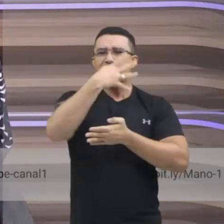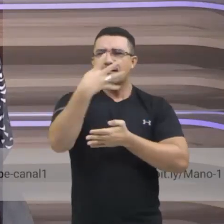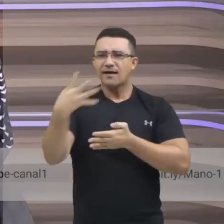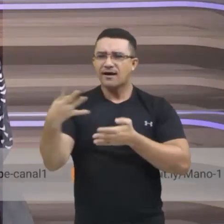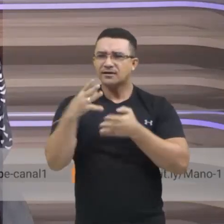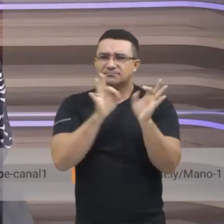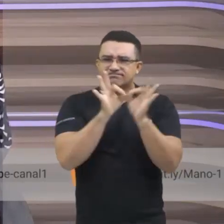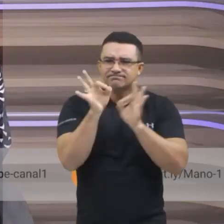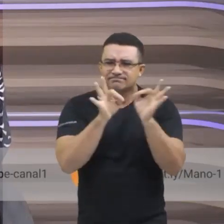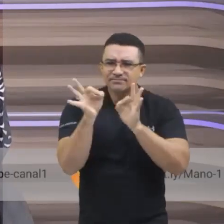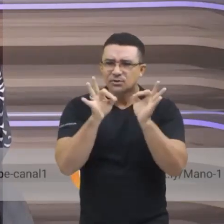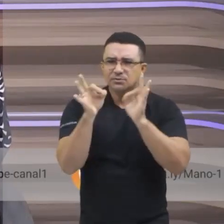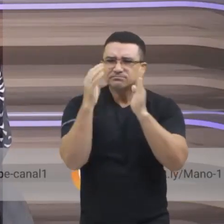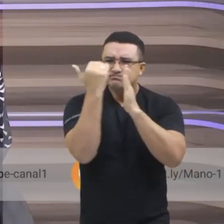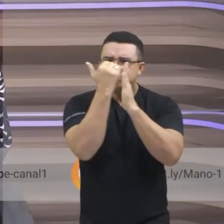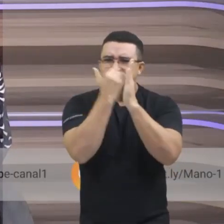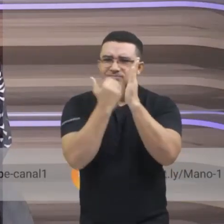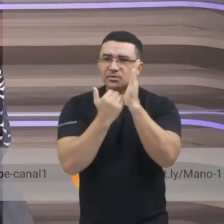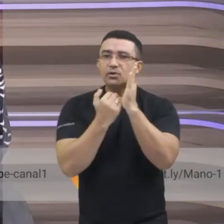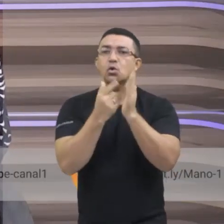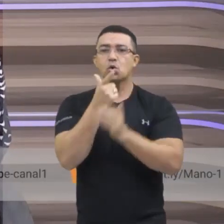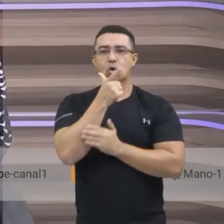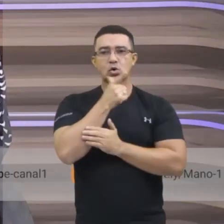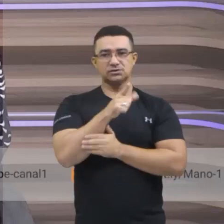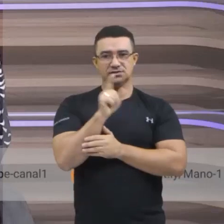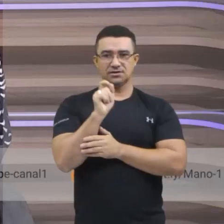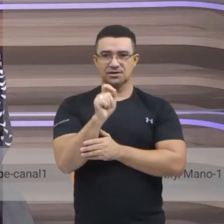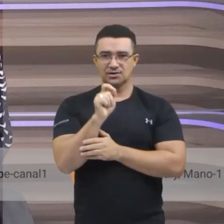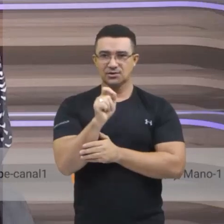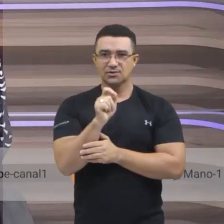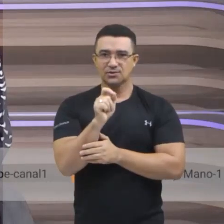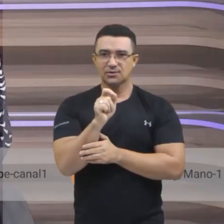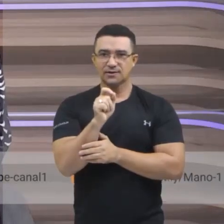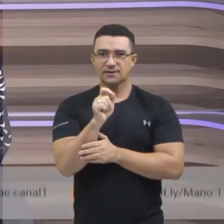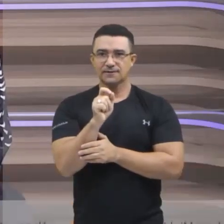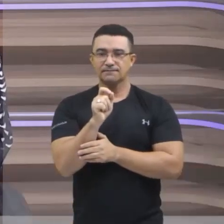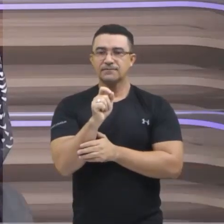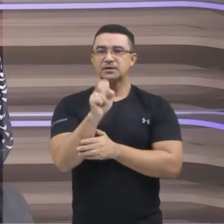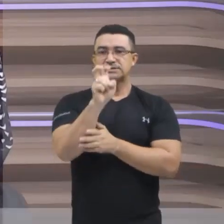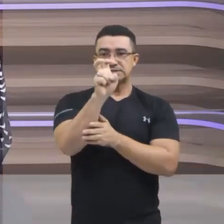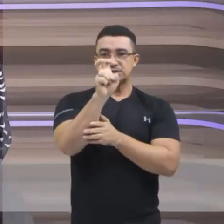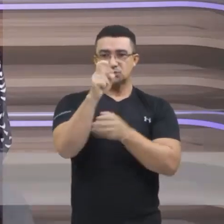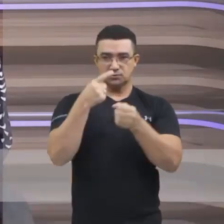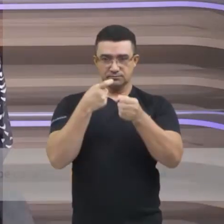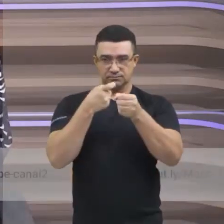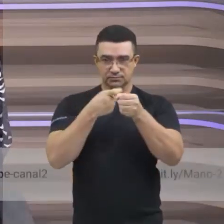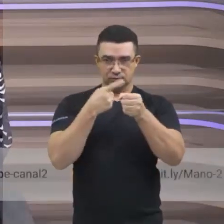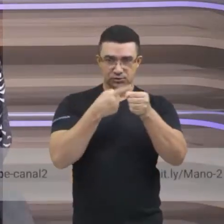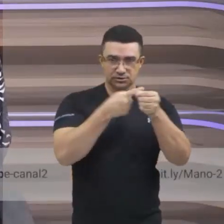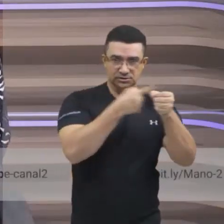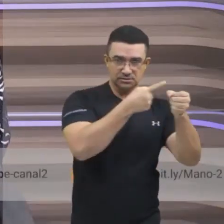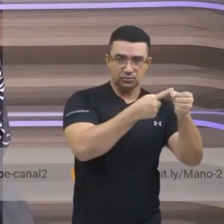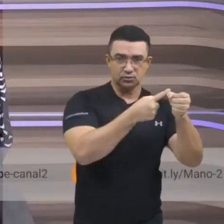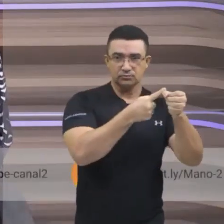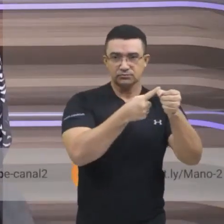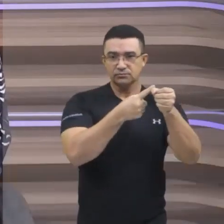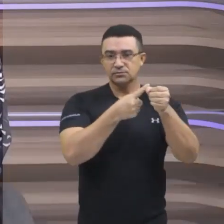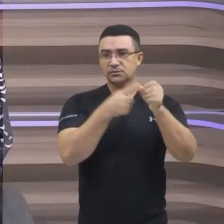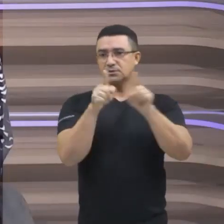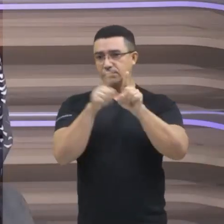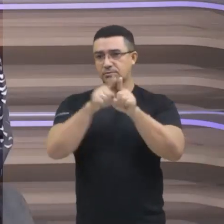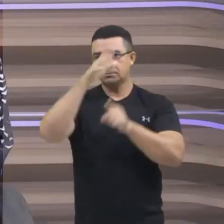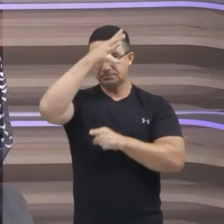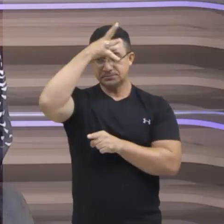gente consiga chegar, nesse primeiro momento, aos 5 municípios, né? Manaus faz parte de um